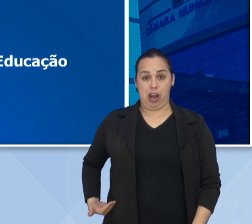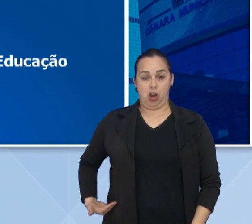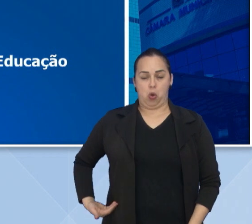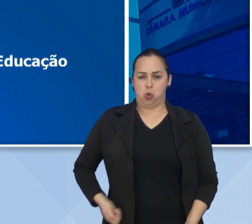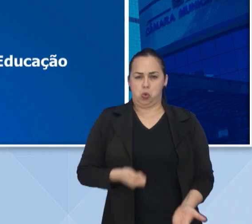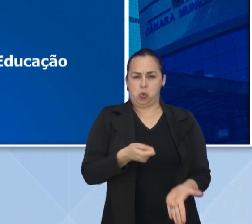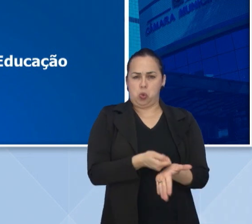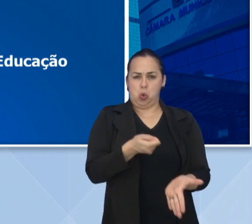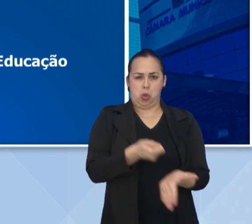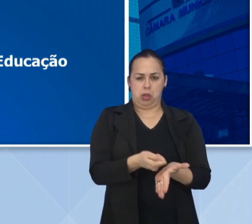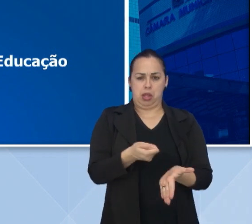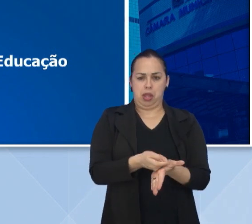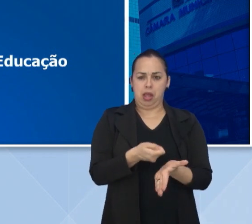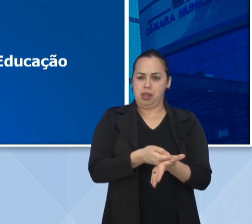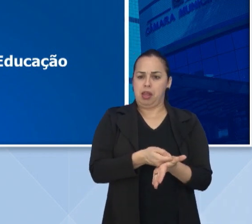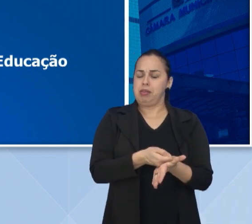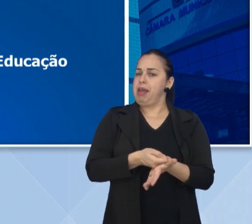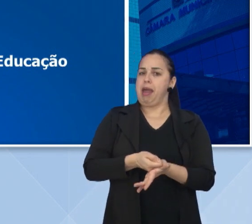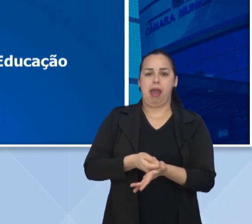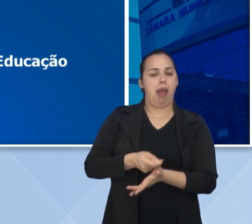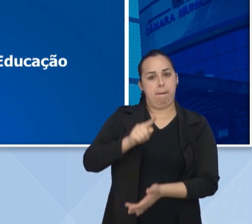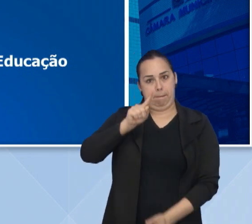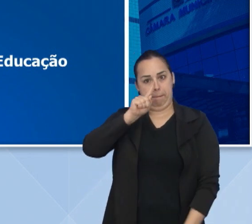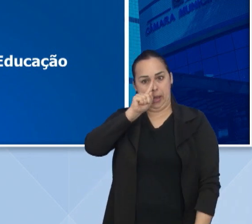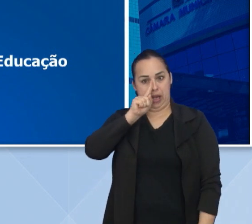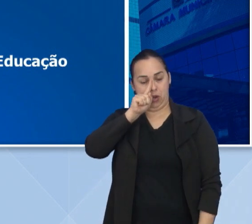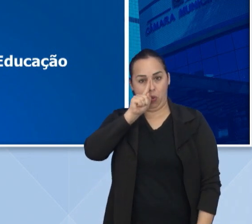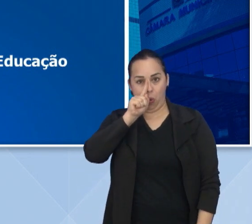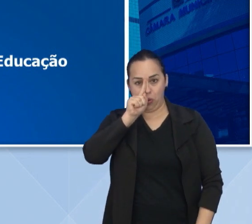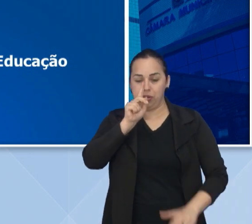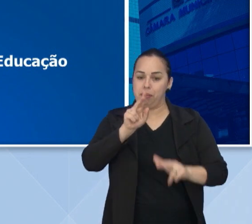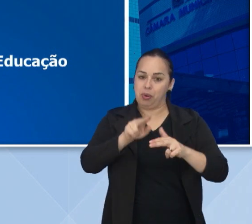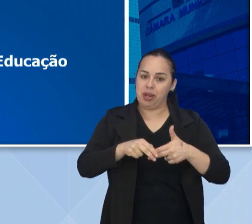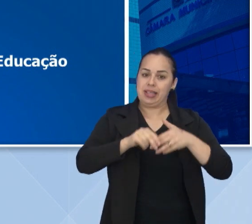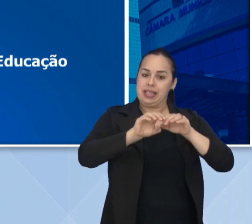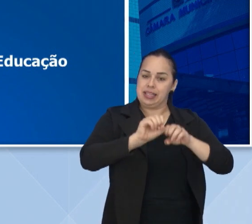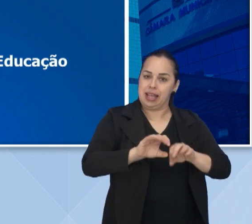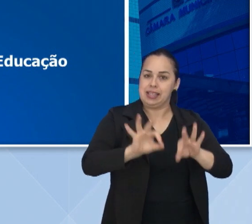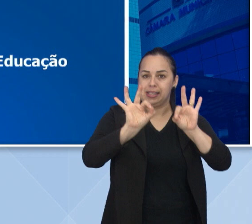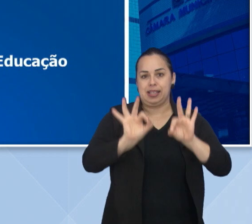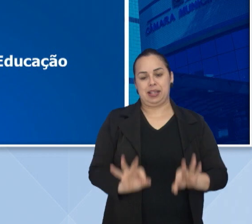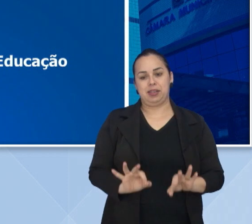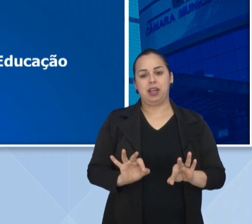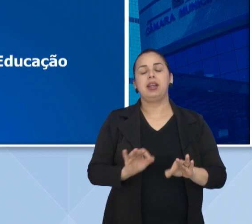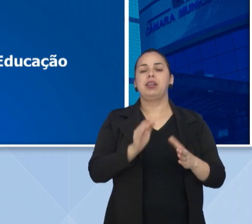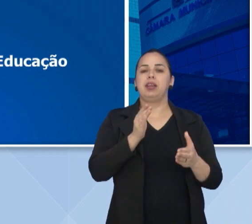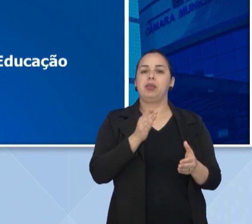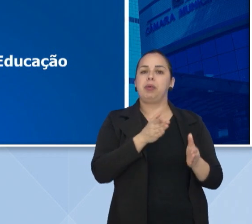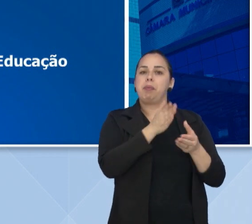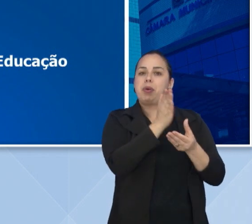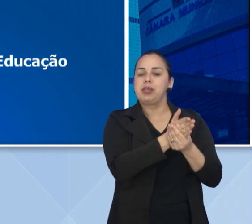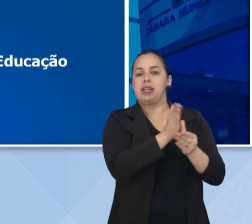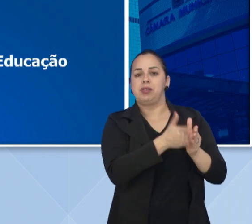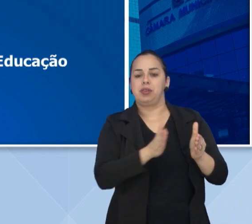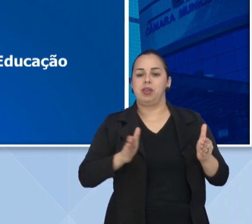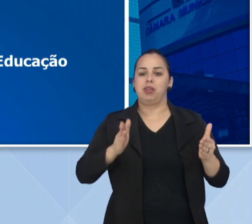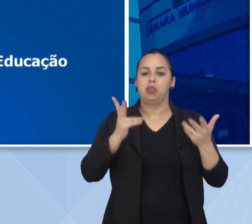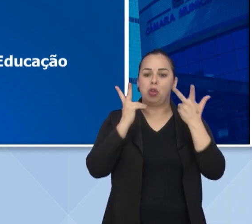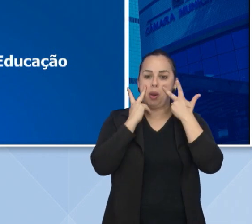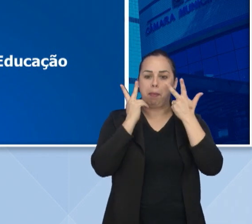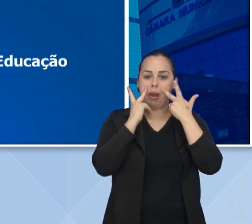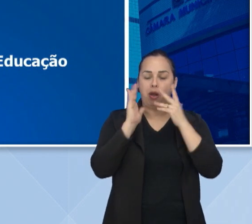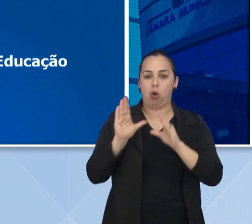e totalitários na rede municipal de ensino e da outras providências. Rito ordinário, comissões